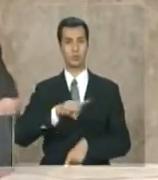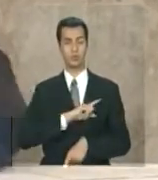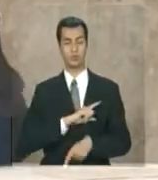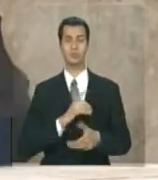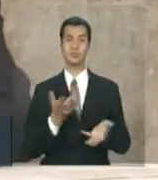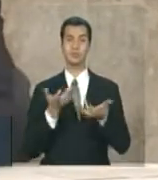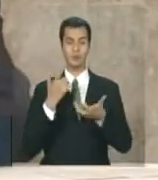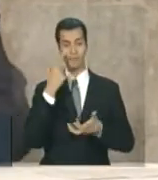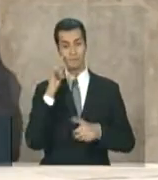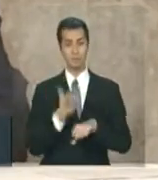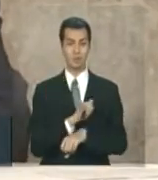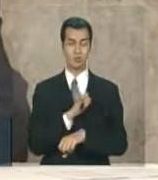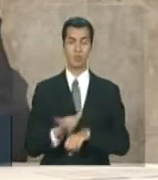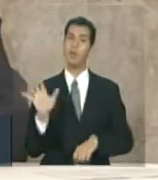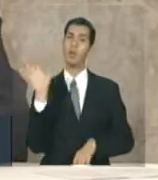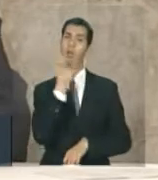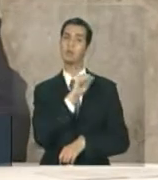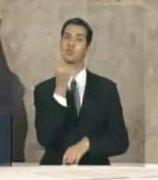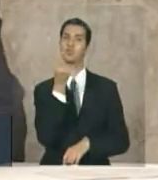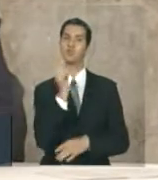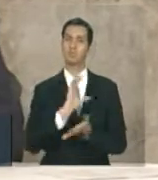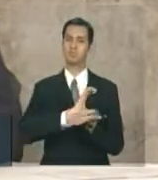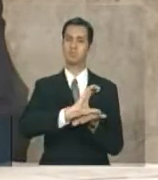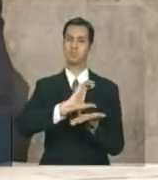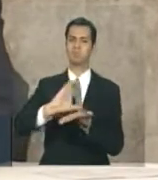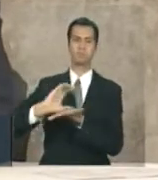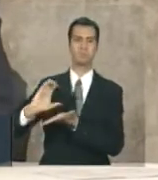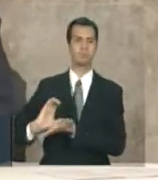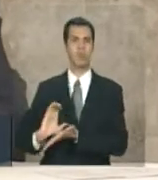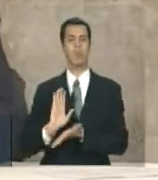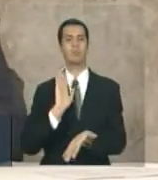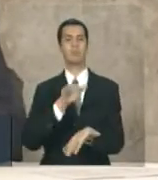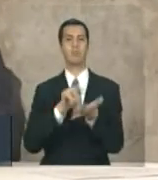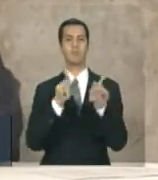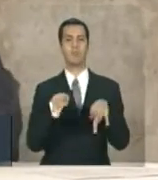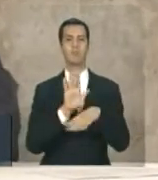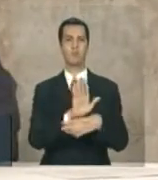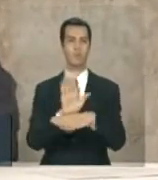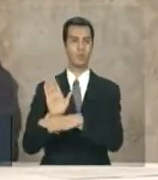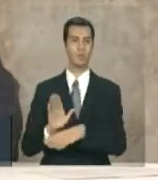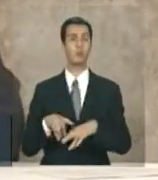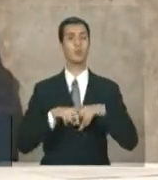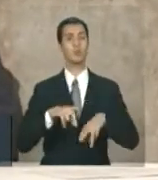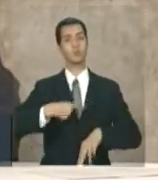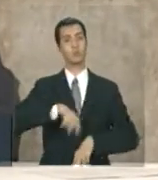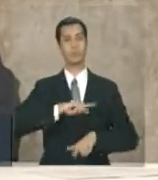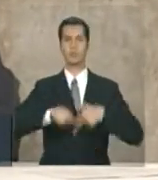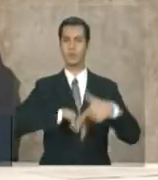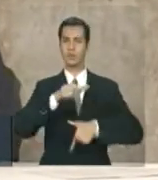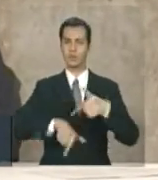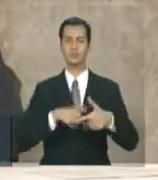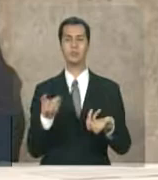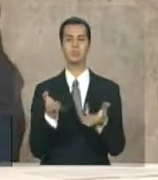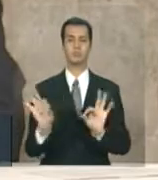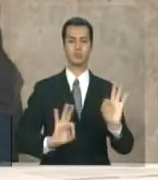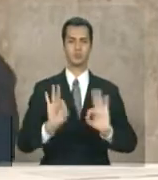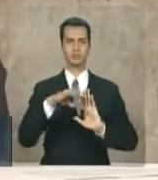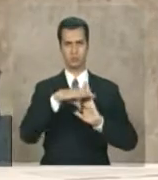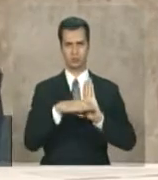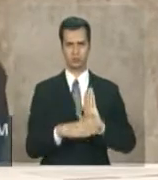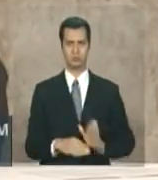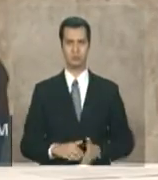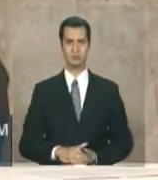com que o recurso chegue mais rápido e beneficie a população da forma mais rápida possível. Por isso que estamos todos trabalhando juntos na construção desses projetos.